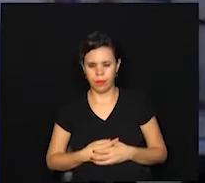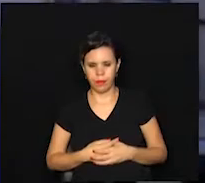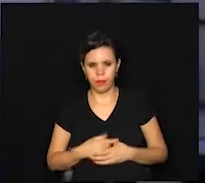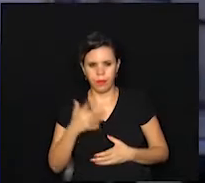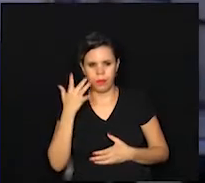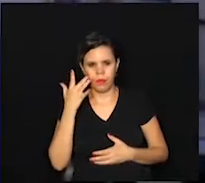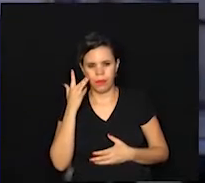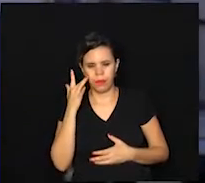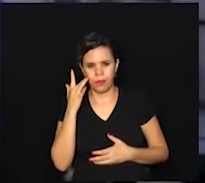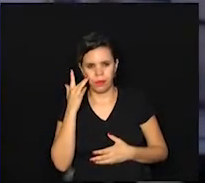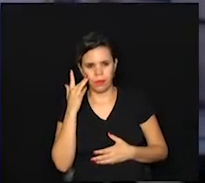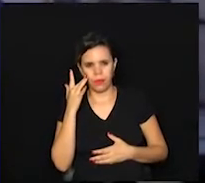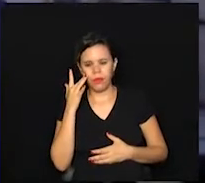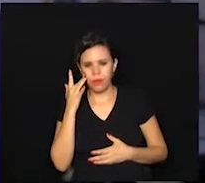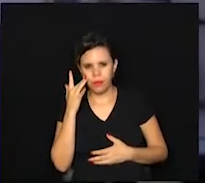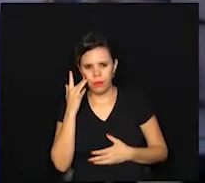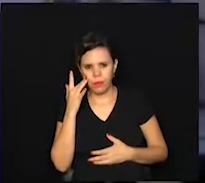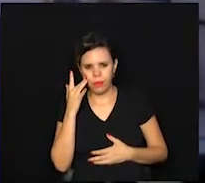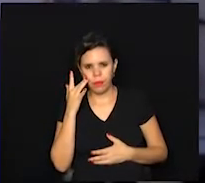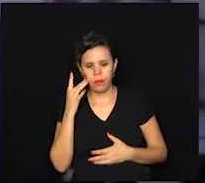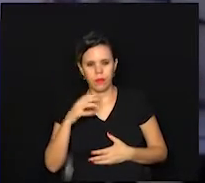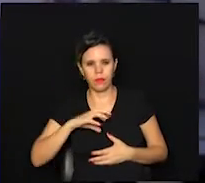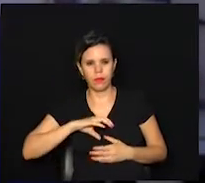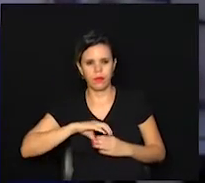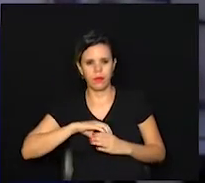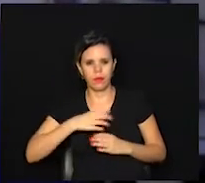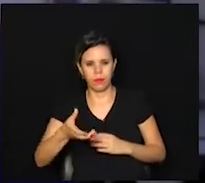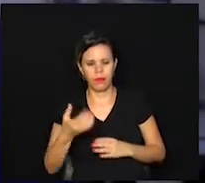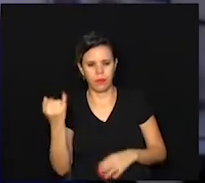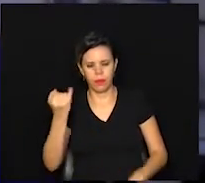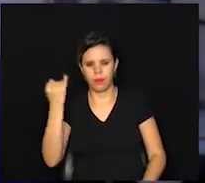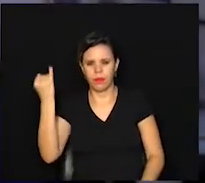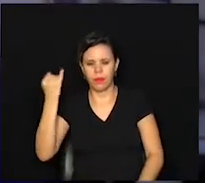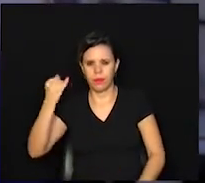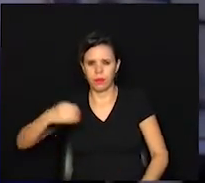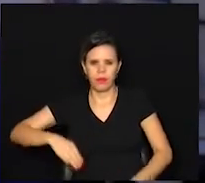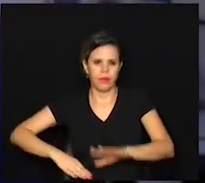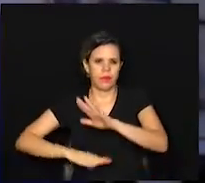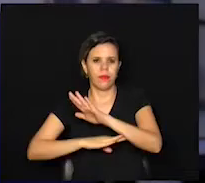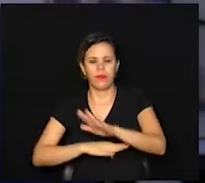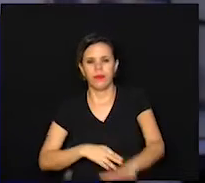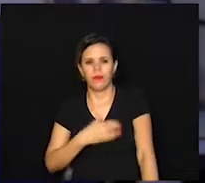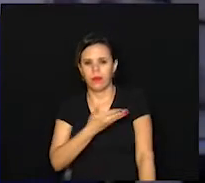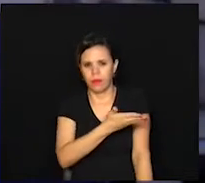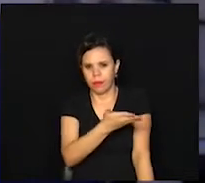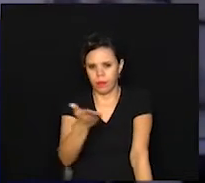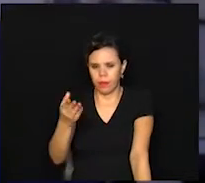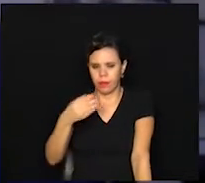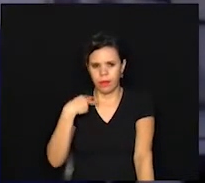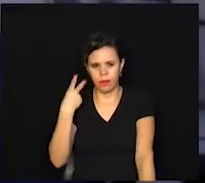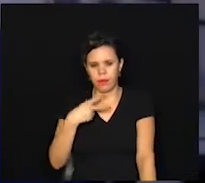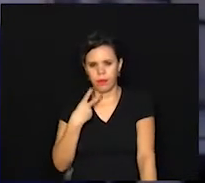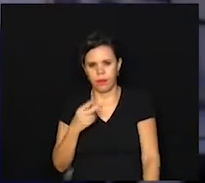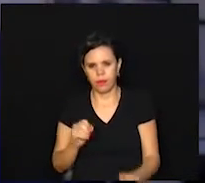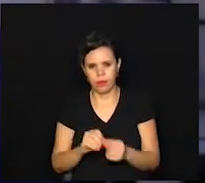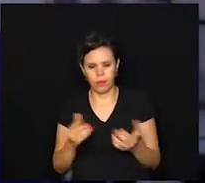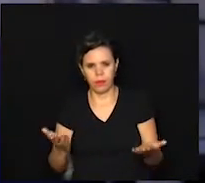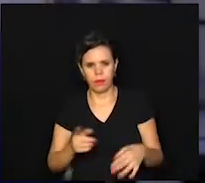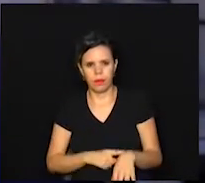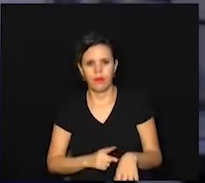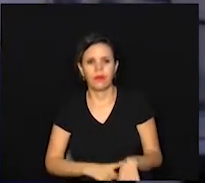um puta do gesto importantíssimo o que a Câmara de Vereadores e o que vocês, vereadores, estão fazendo nesse